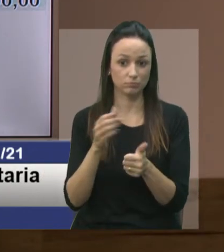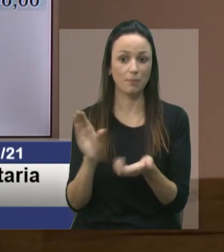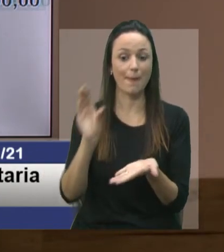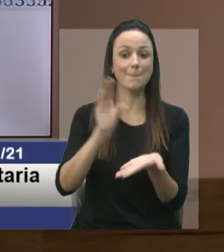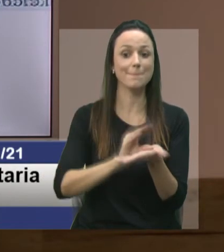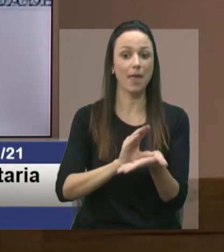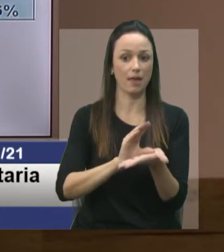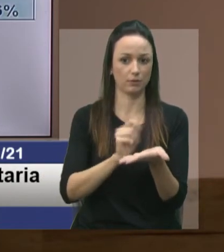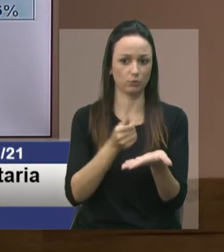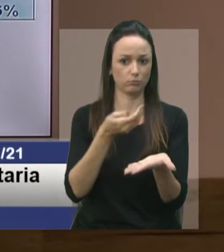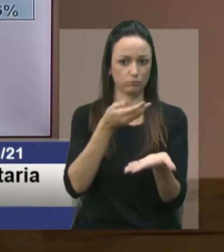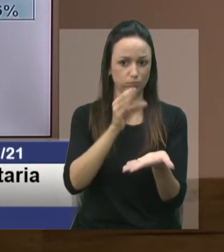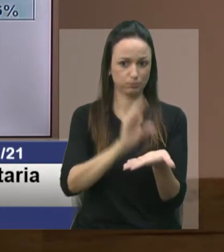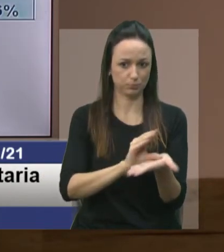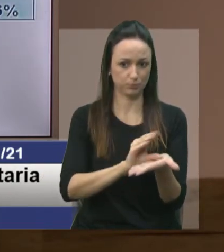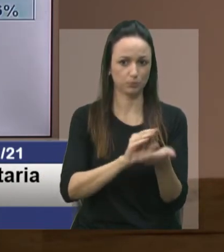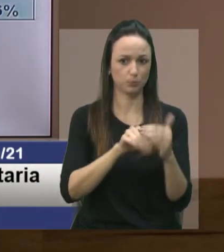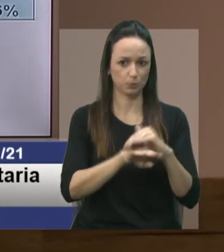empenhada.